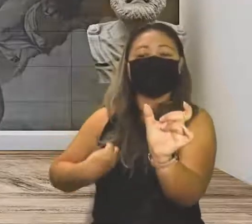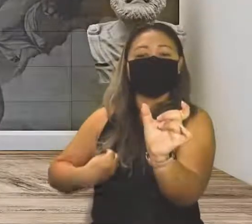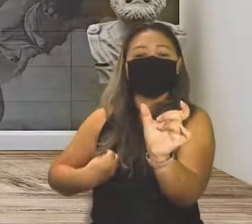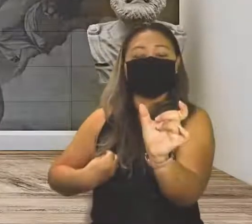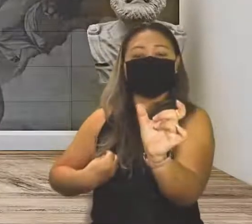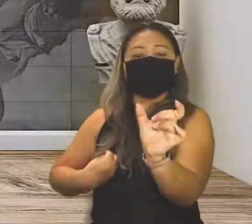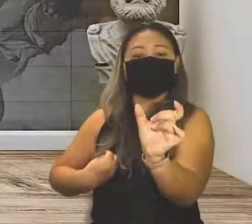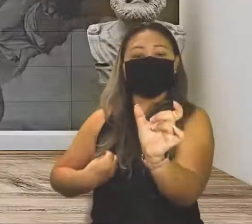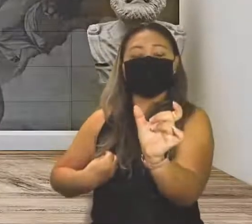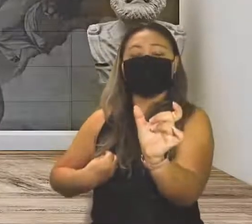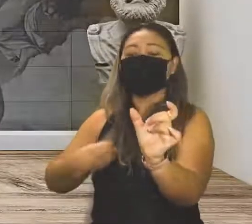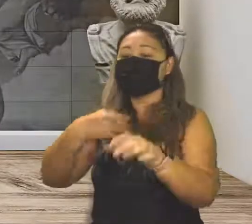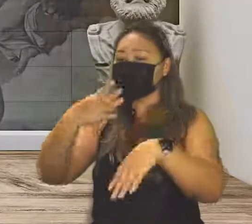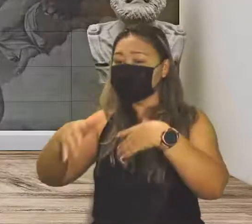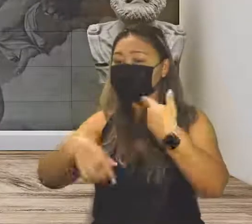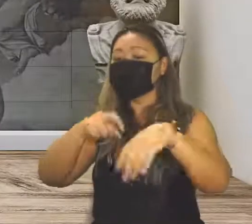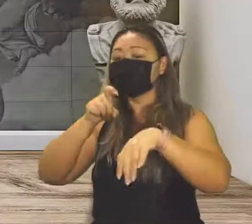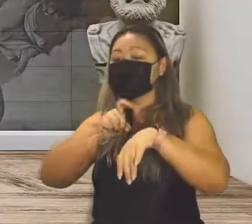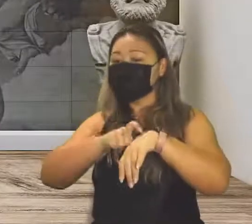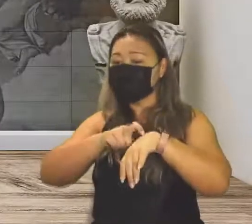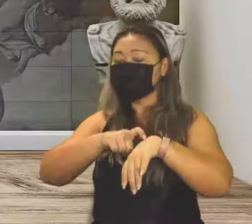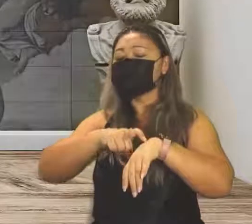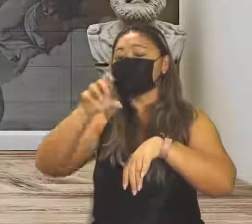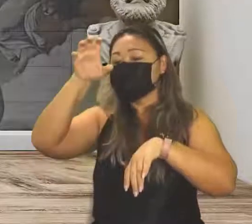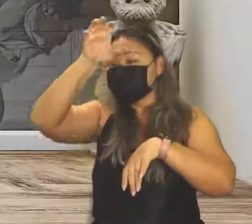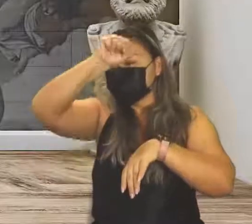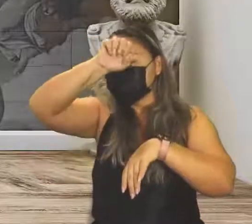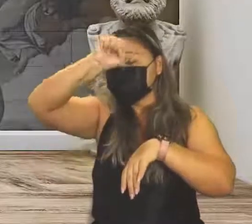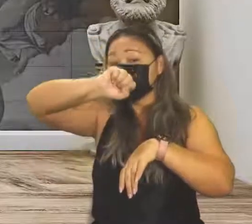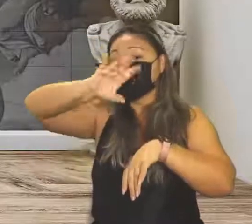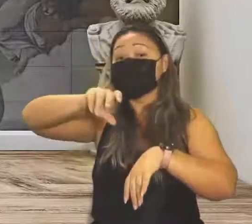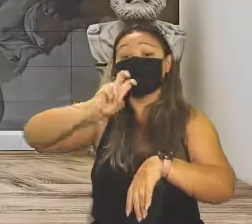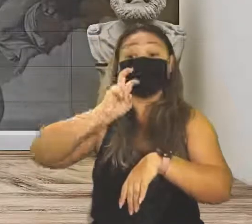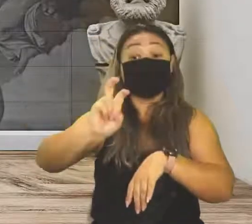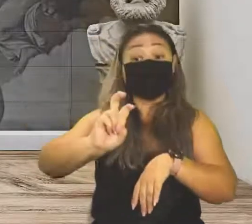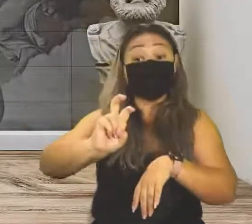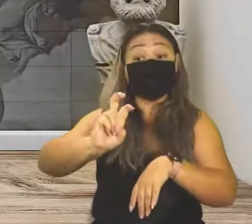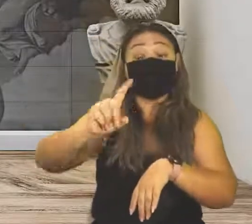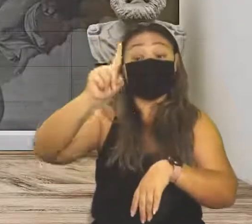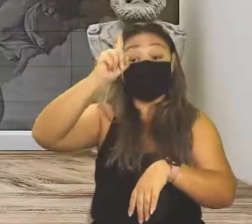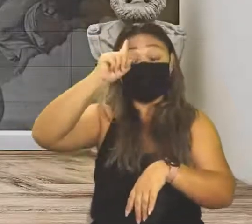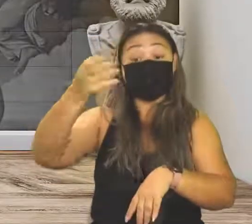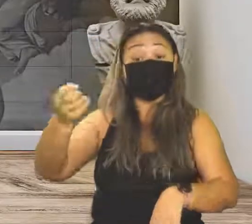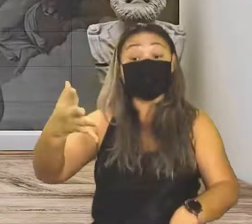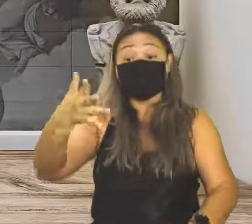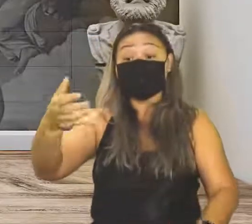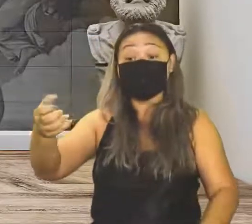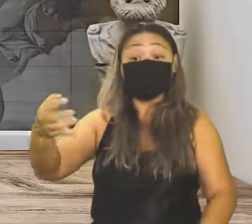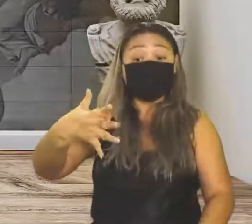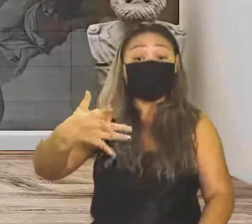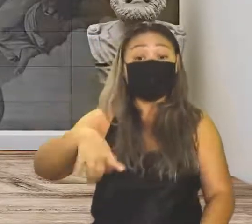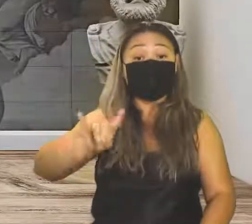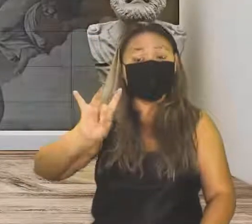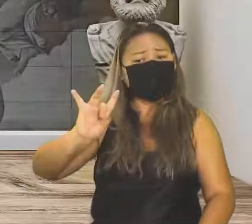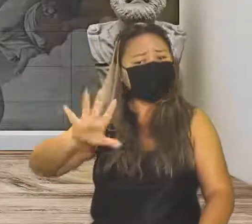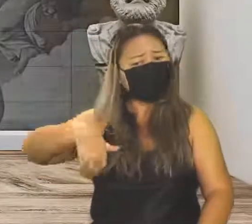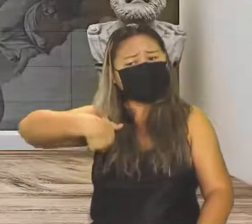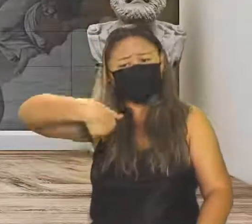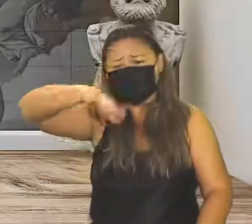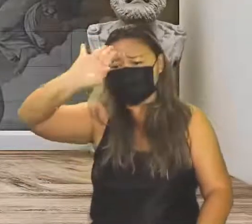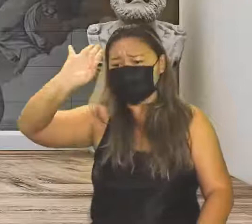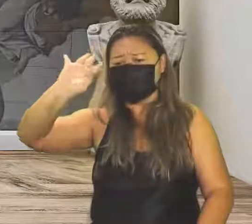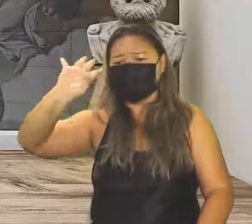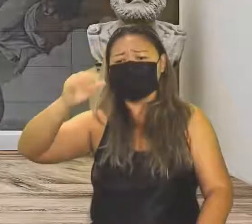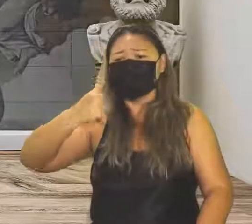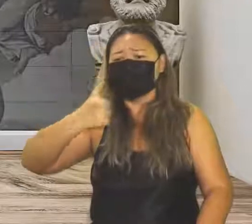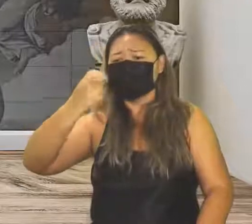Ó, a cada instante é necessário você aprender pelo menos 5 palavras por dia novas. Nossa, você vai se tornar uma pessoa